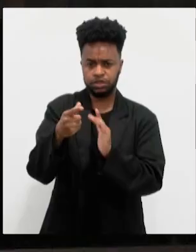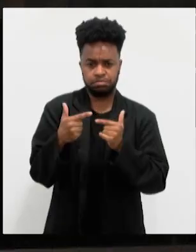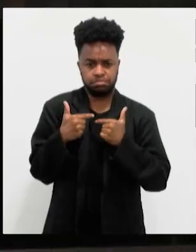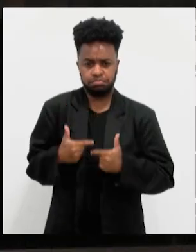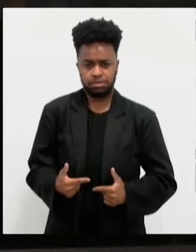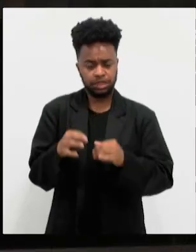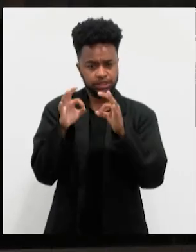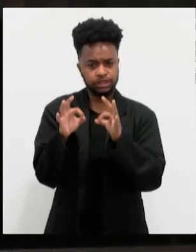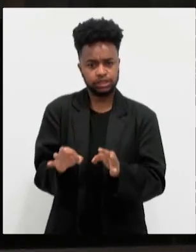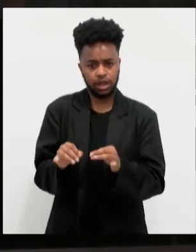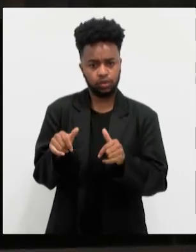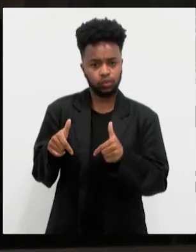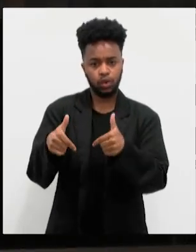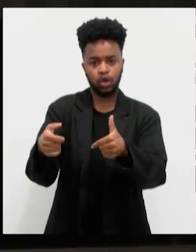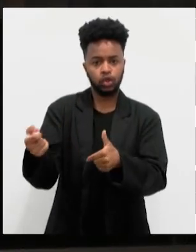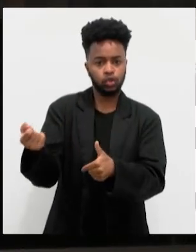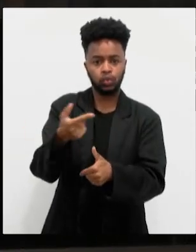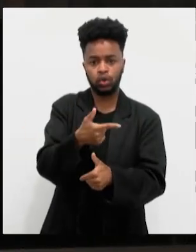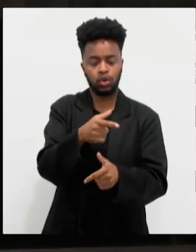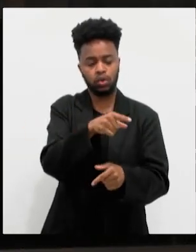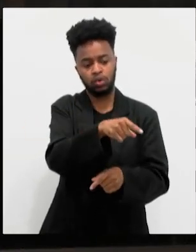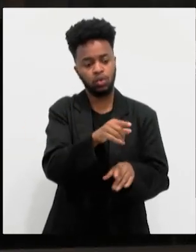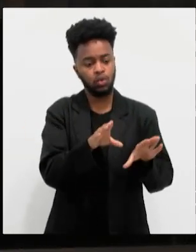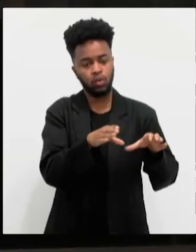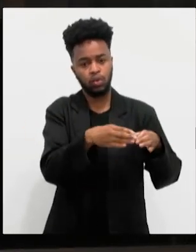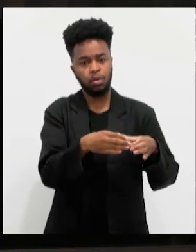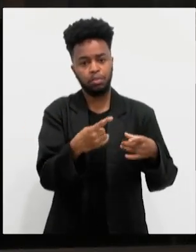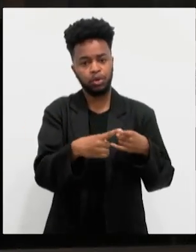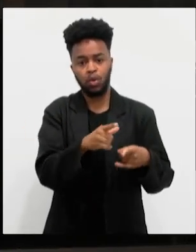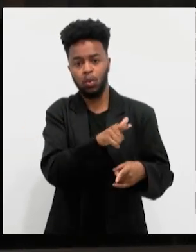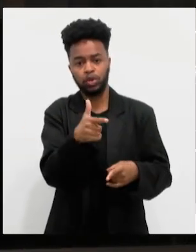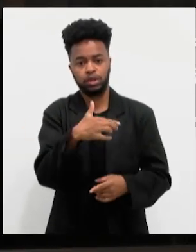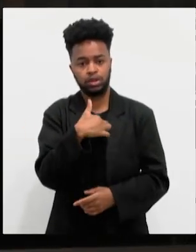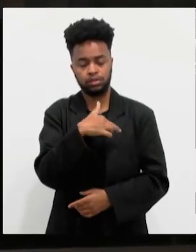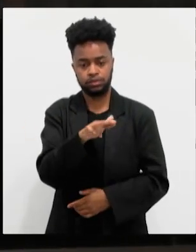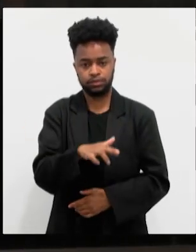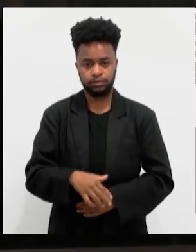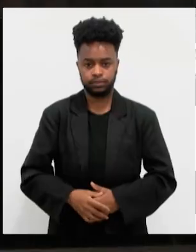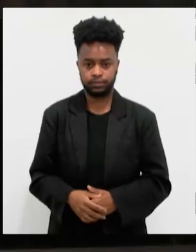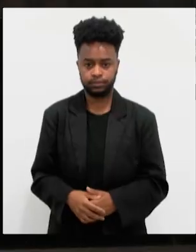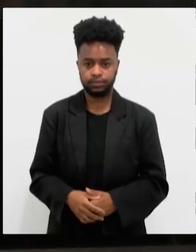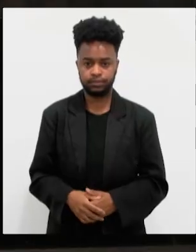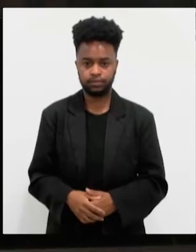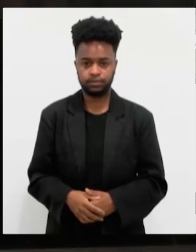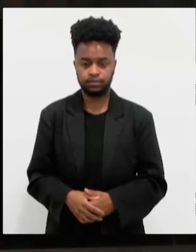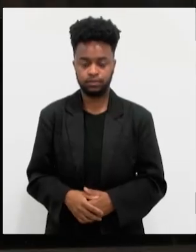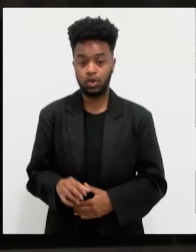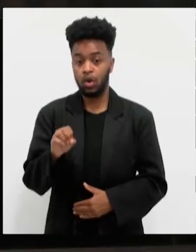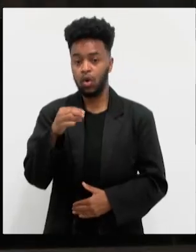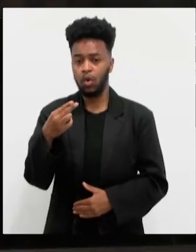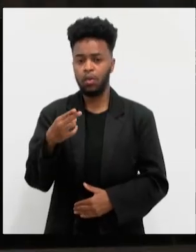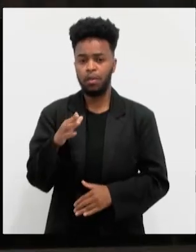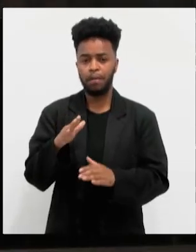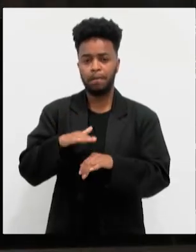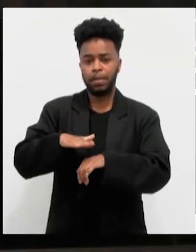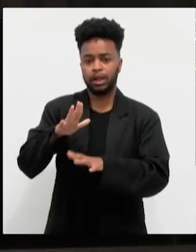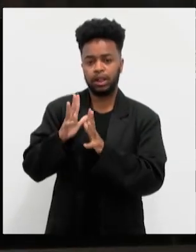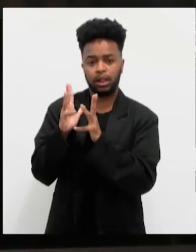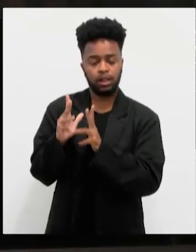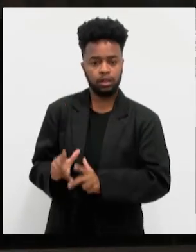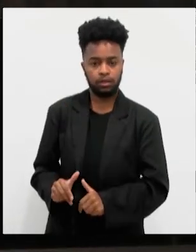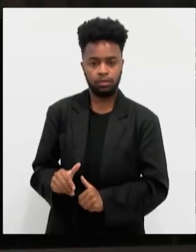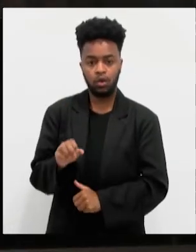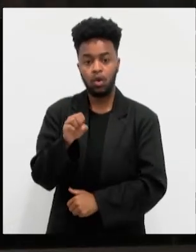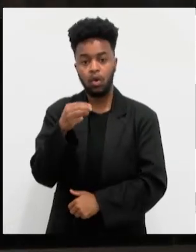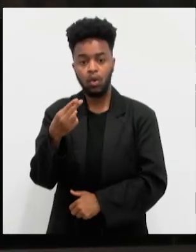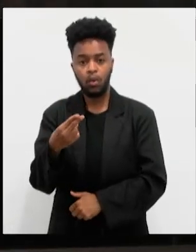daquela religião, do que aquele outro cidadão que é daquela outra religião. Que você é mais puro, que